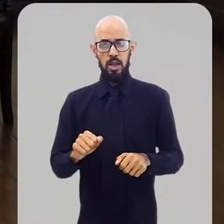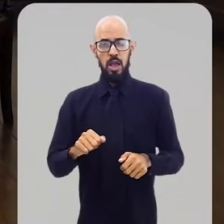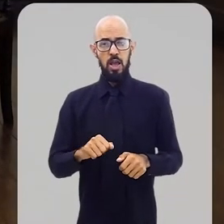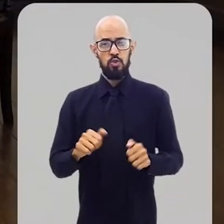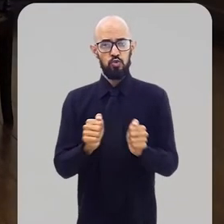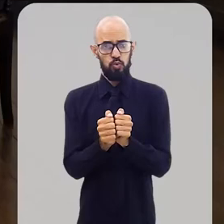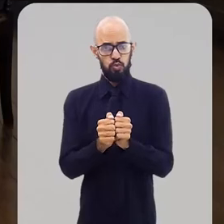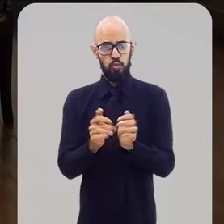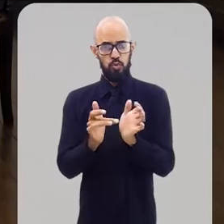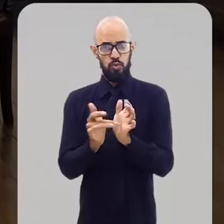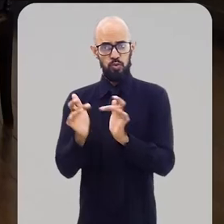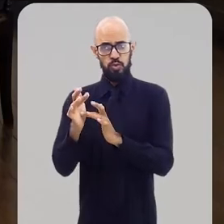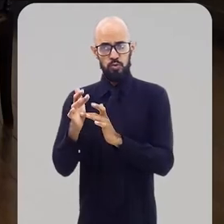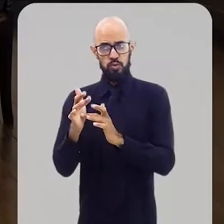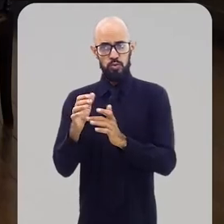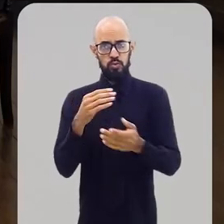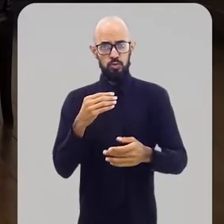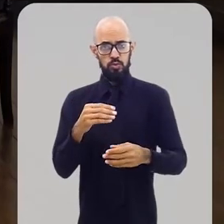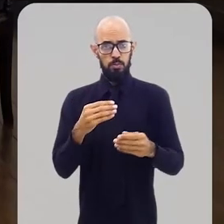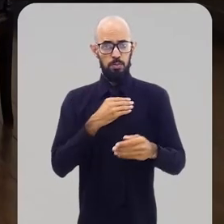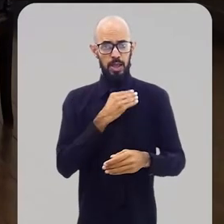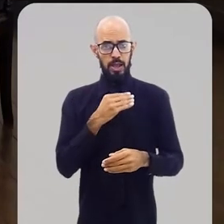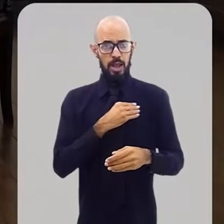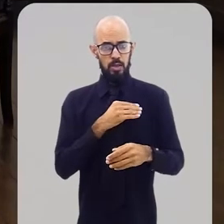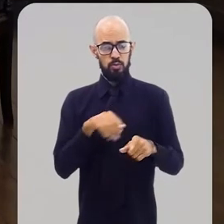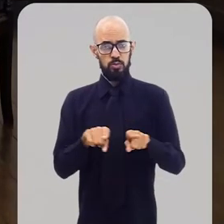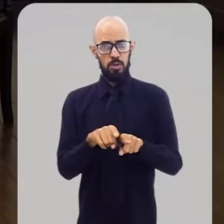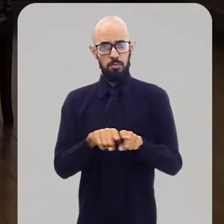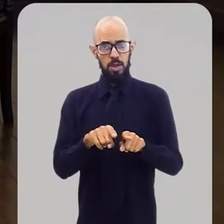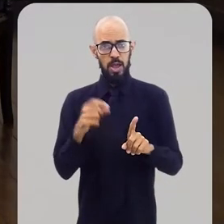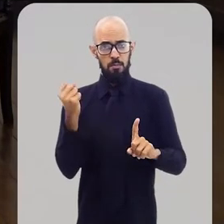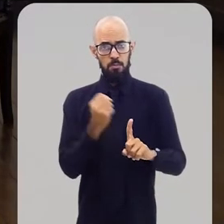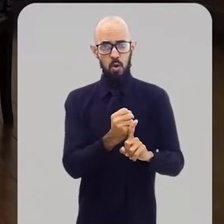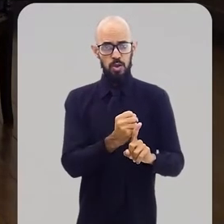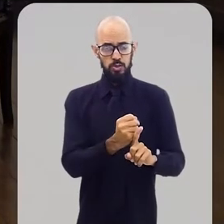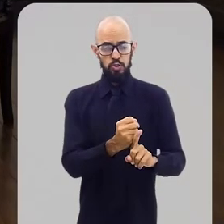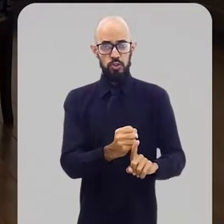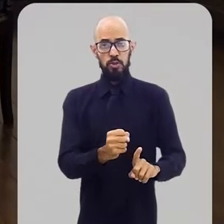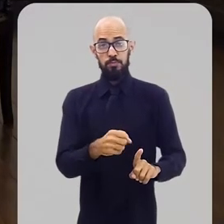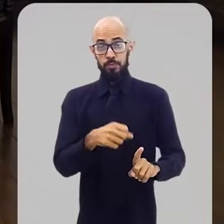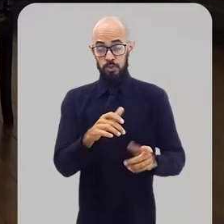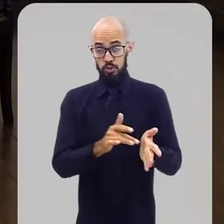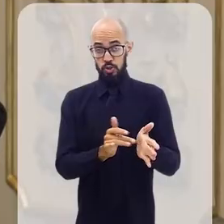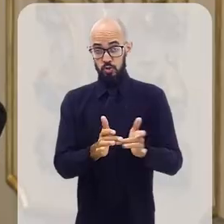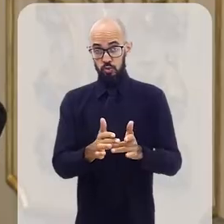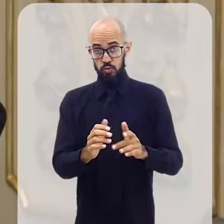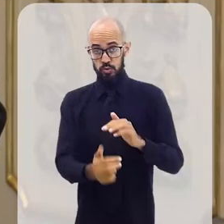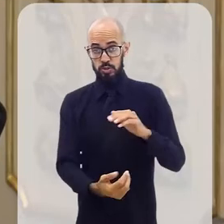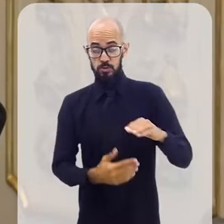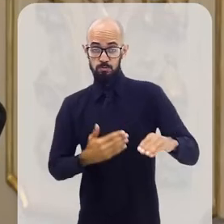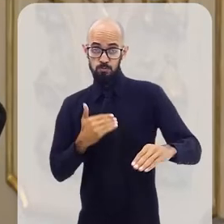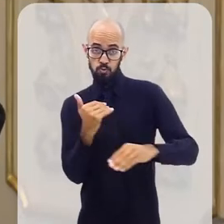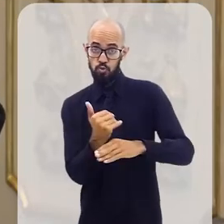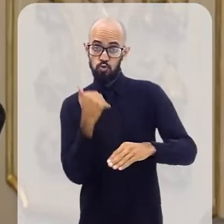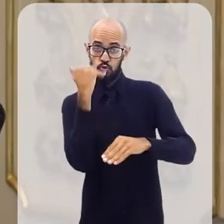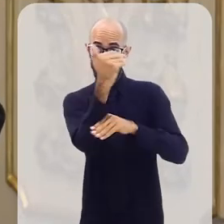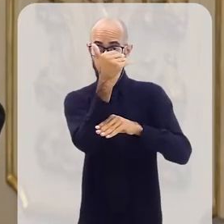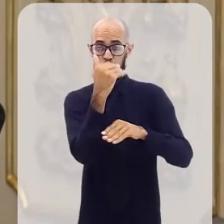libertação em Jesus Cristo do pecado da morte a morte foi vencida Jesus